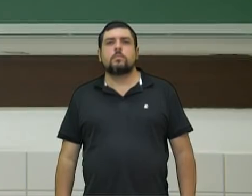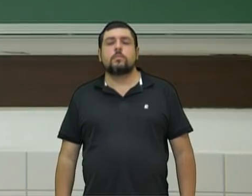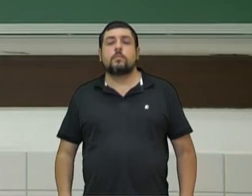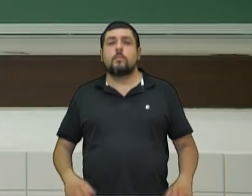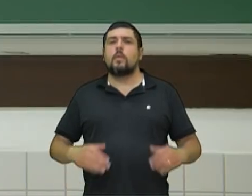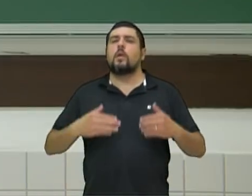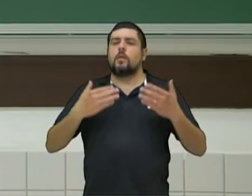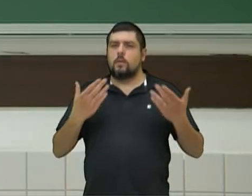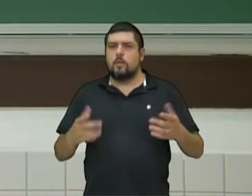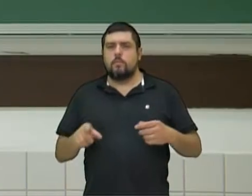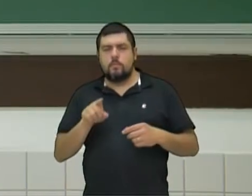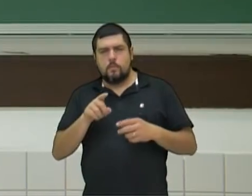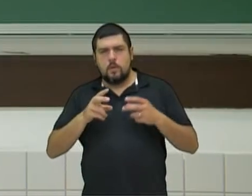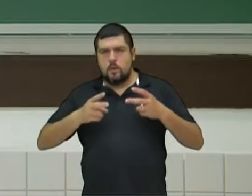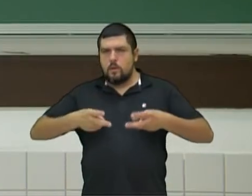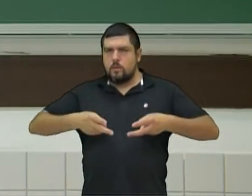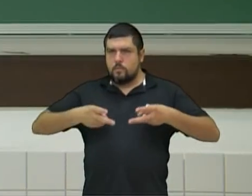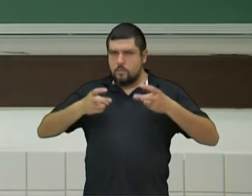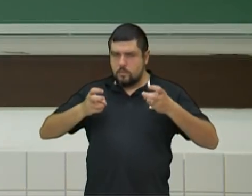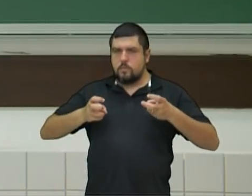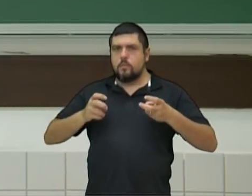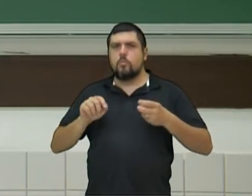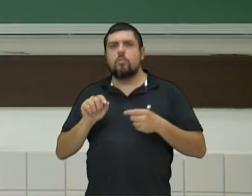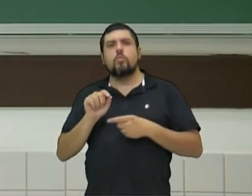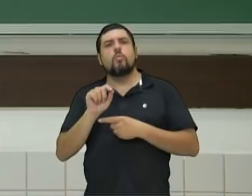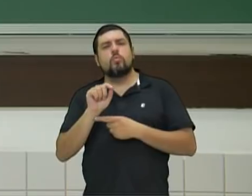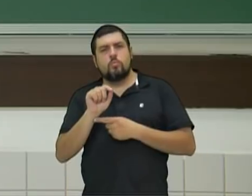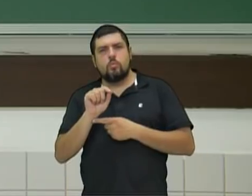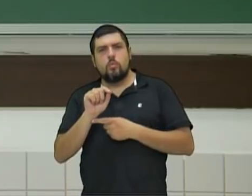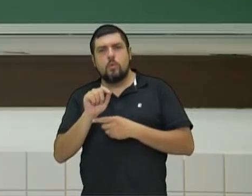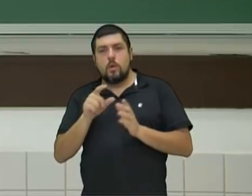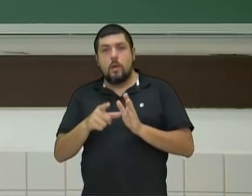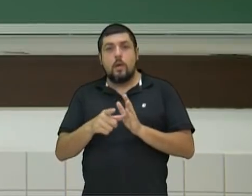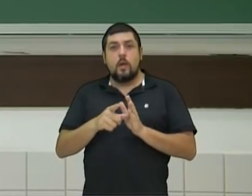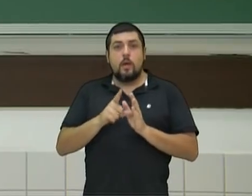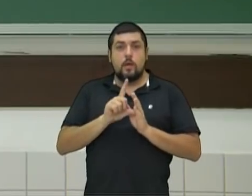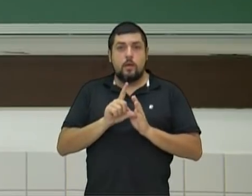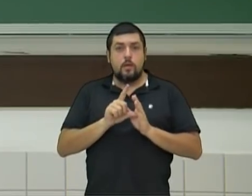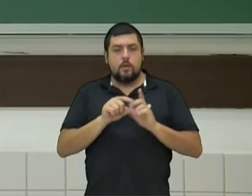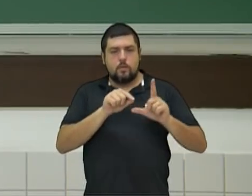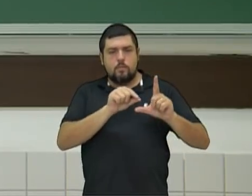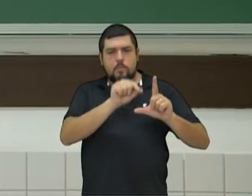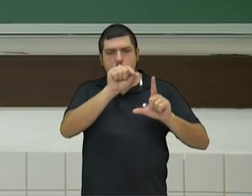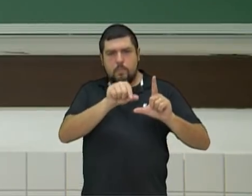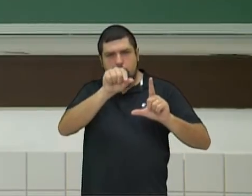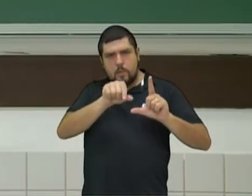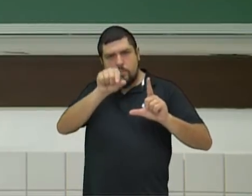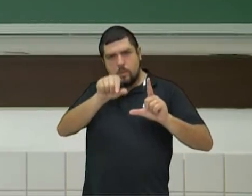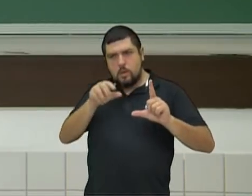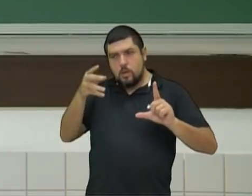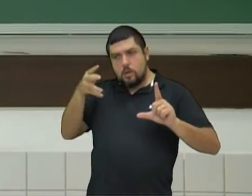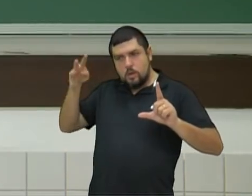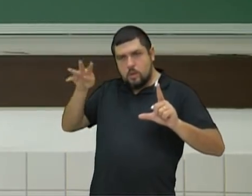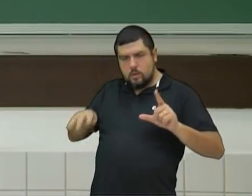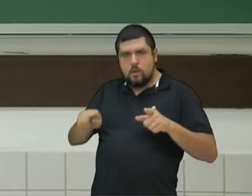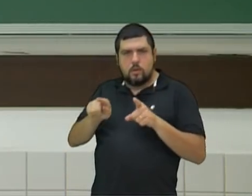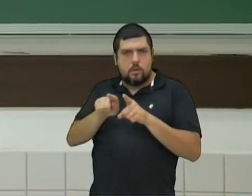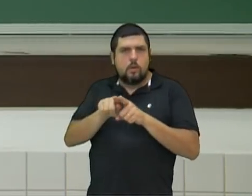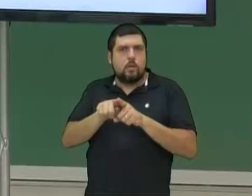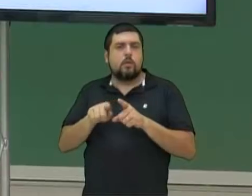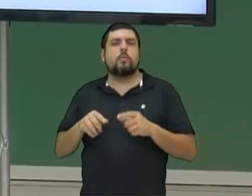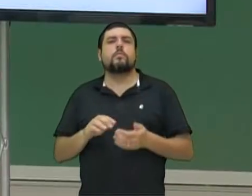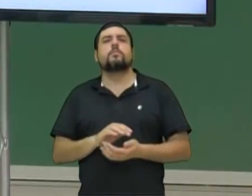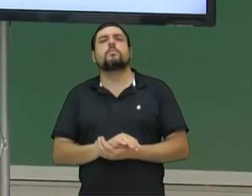Então, vocês perceberam que a professora utilizou os dados do nosso gráfico anteriormente, da tabela também, né? Acompanhando aqui com